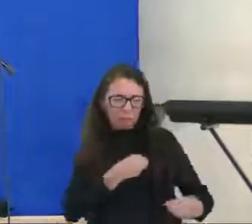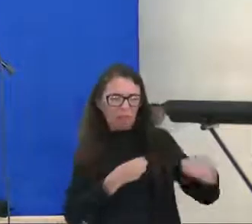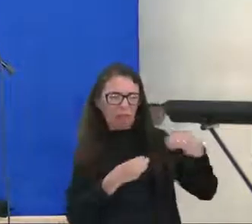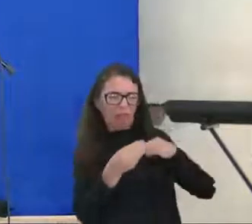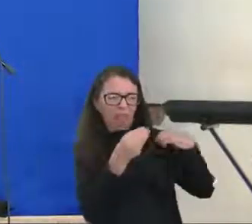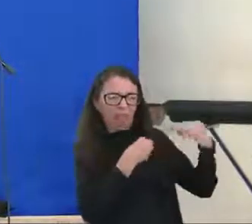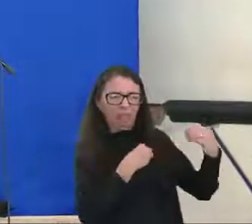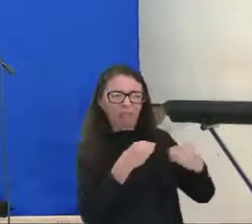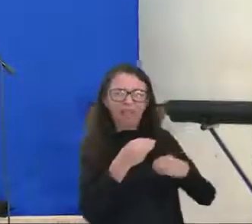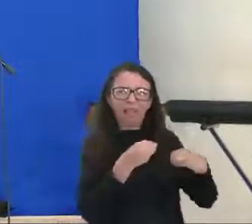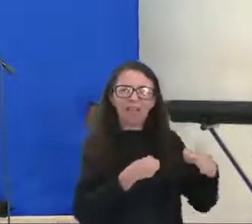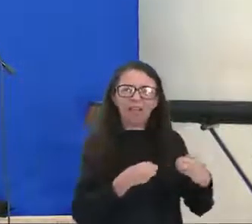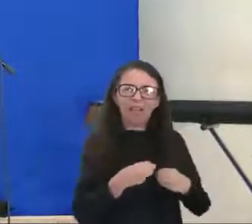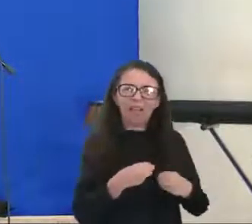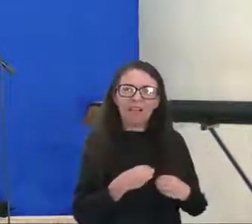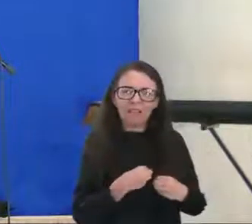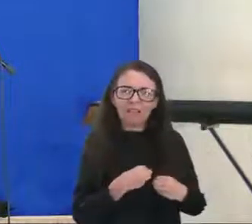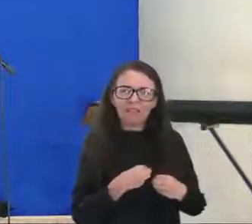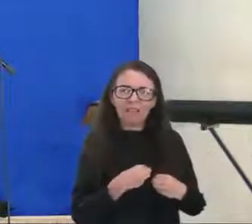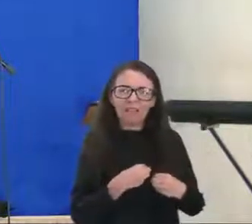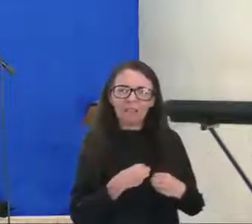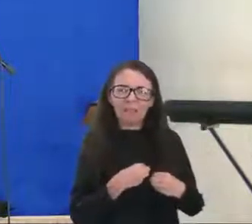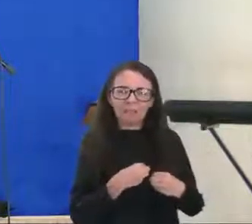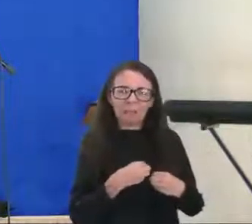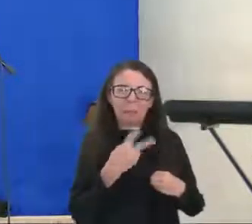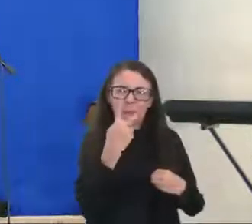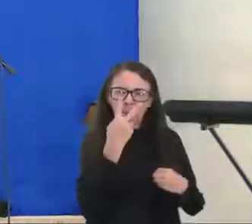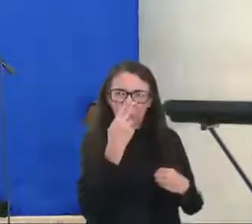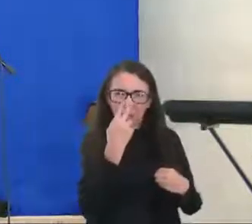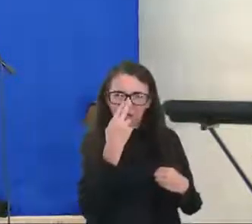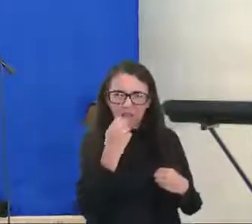dizia Deus sobre nós, né? Eu vou resgatar um povo gentil.